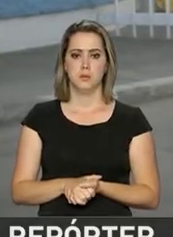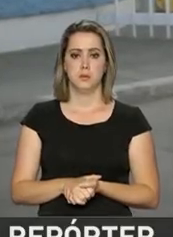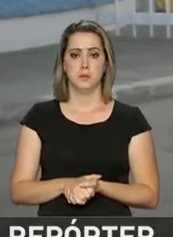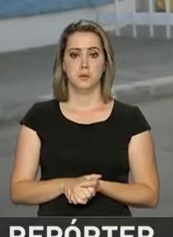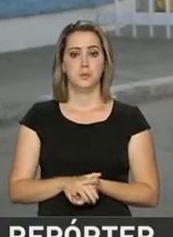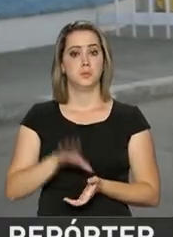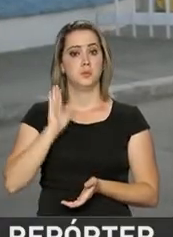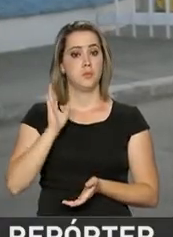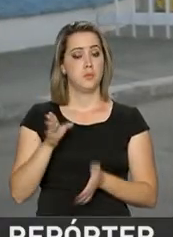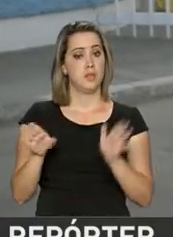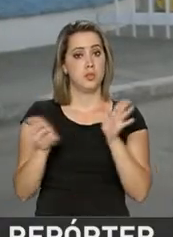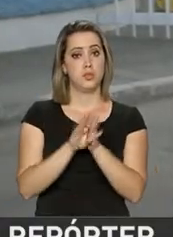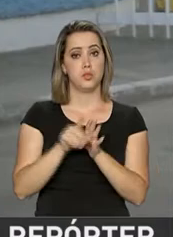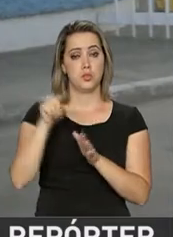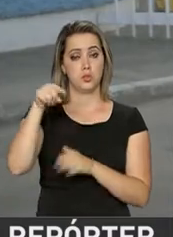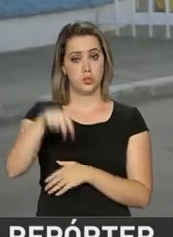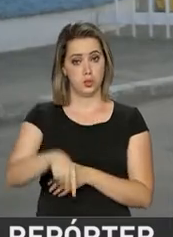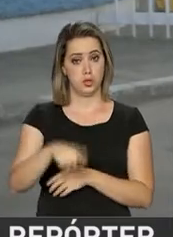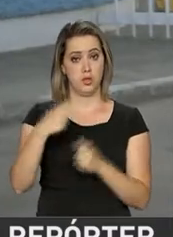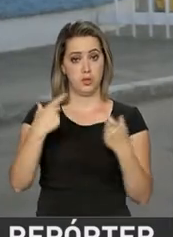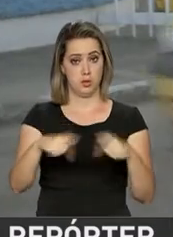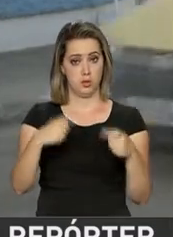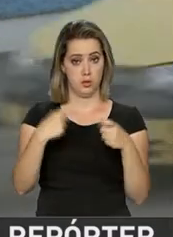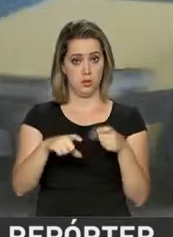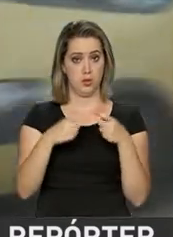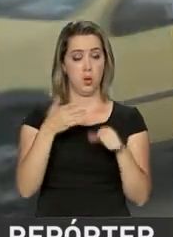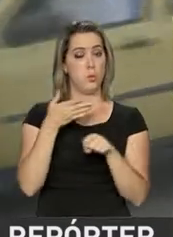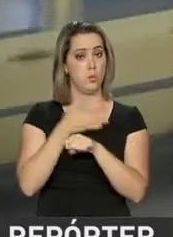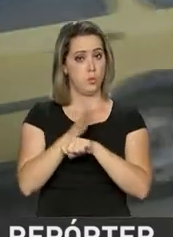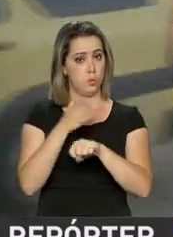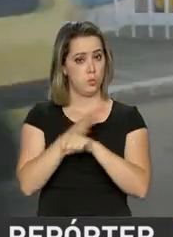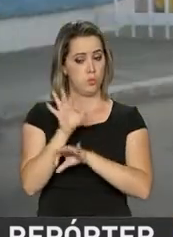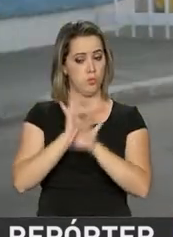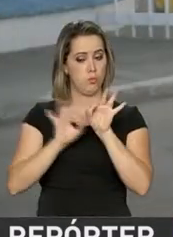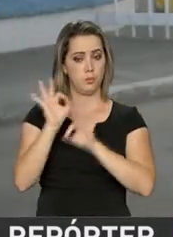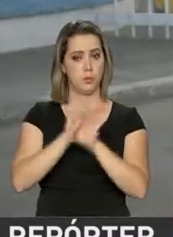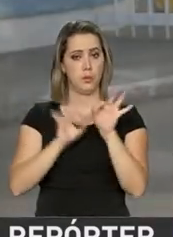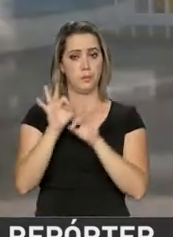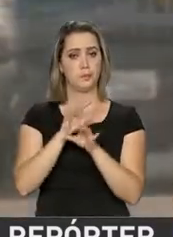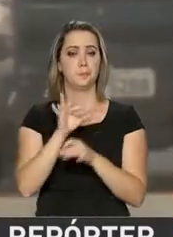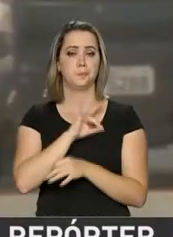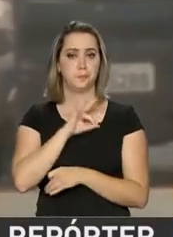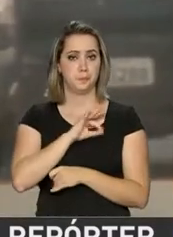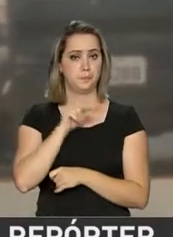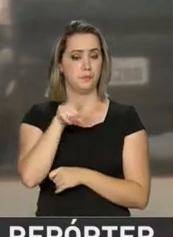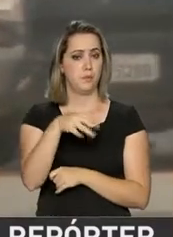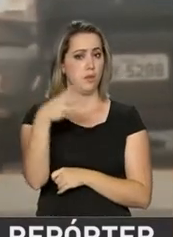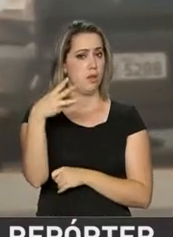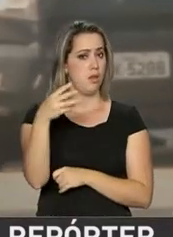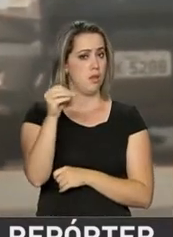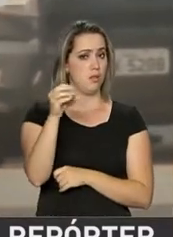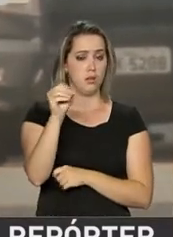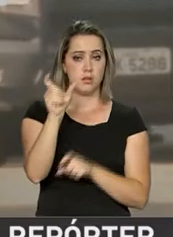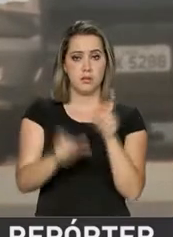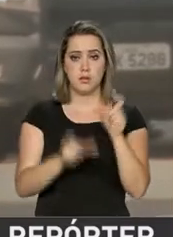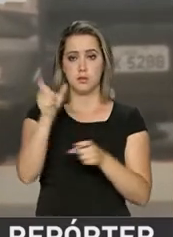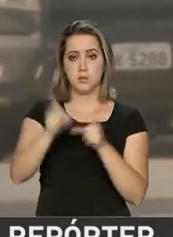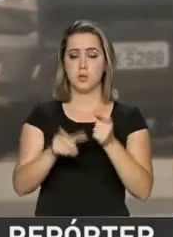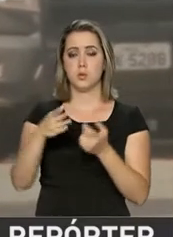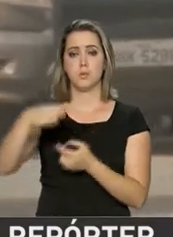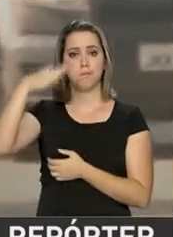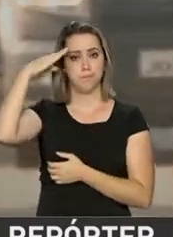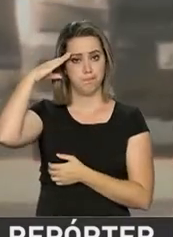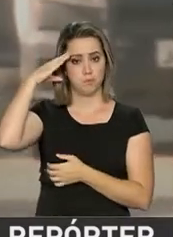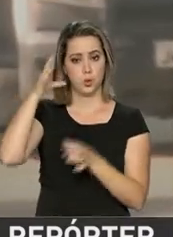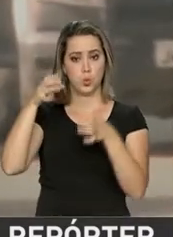Já chegaram aqui no CEFAP, o Centro de Formação e Aperfeiçoamento de Praças, no Rio de Janeiro, os 300 integrantes da Força Nacional